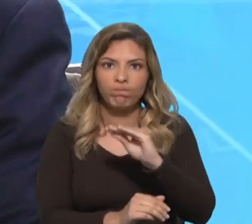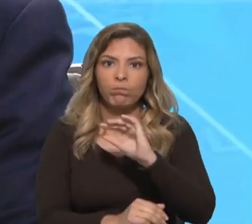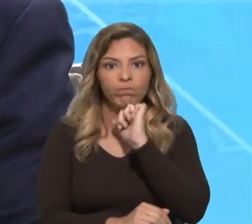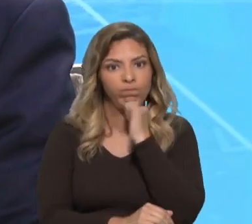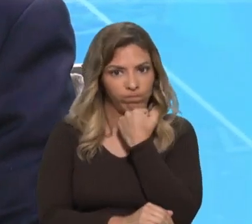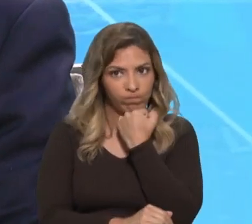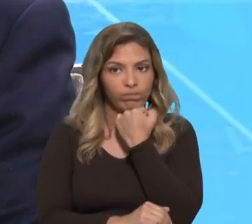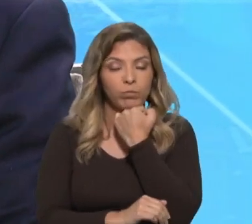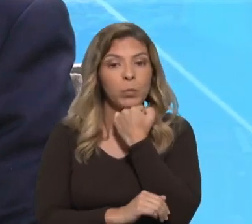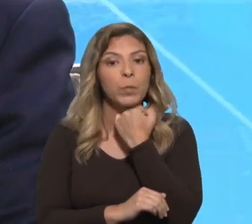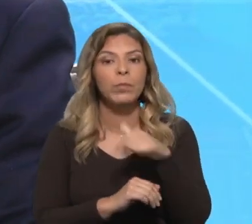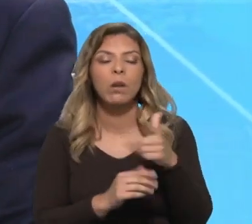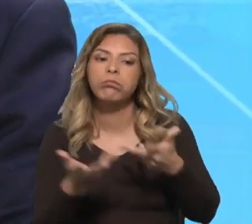conclave,